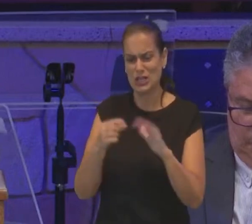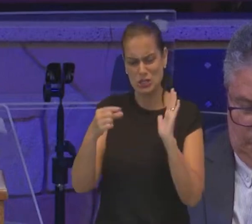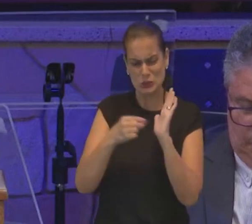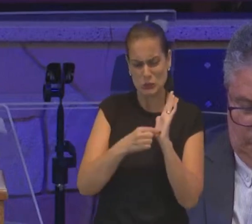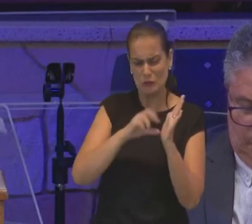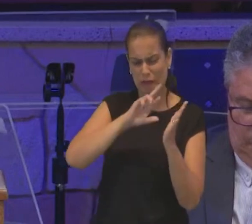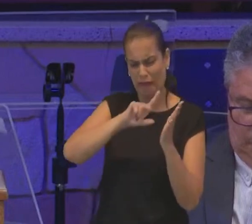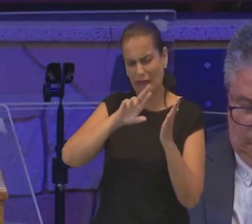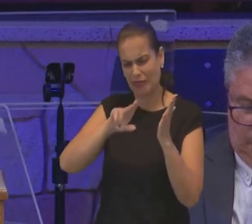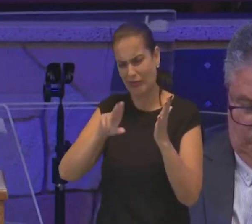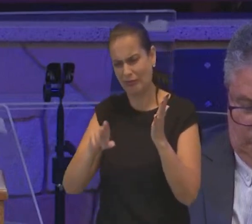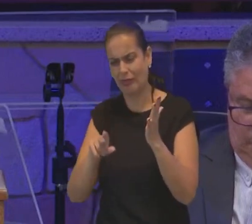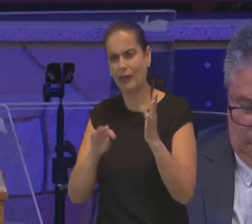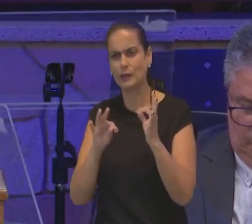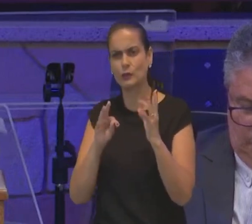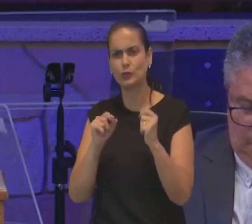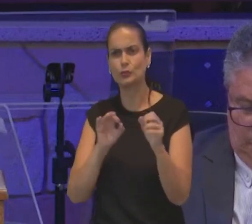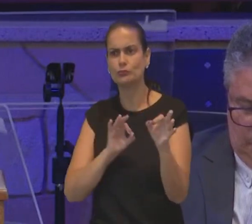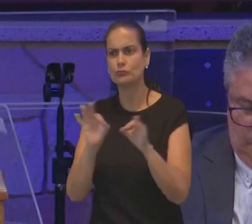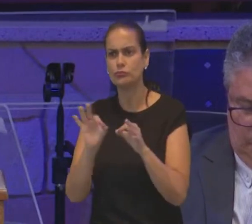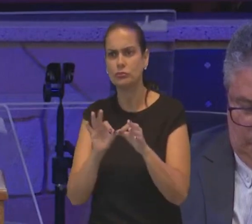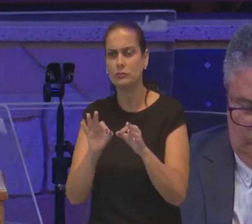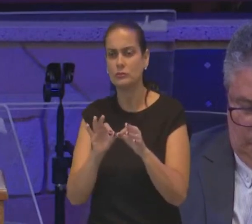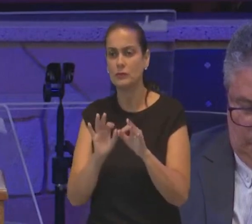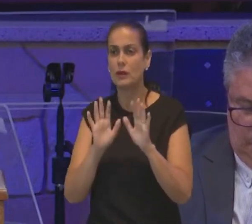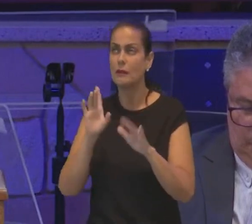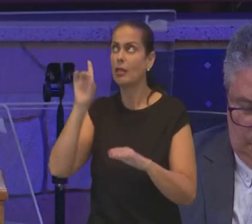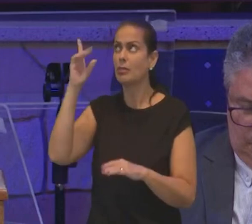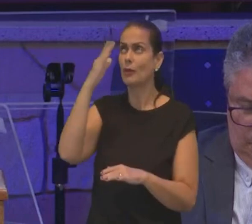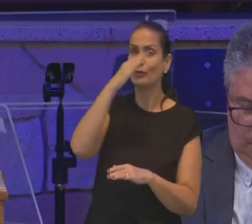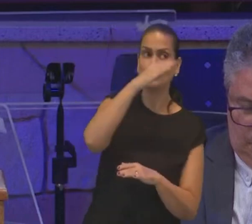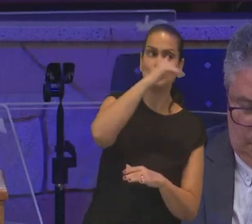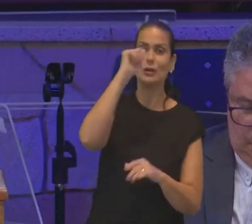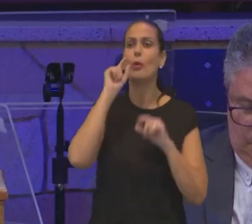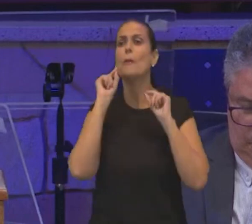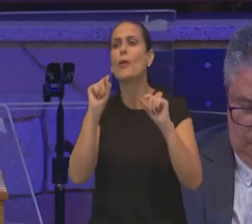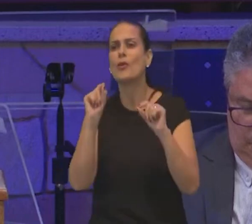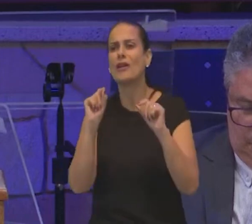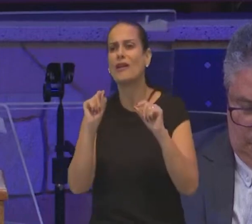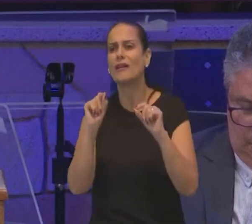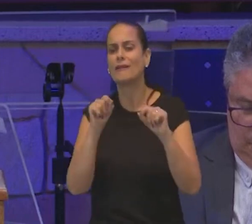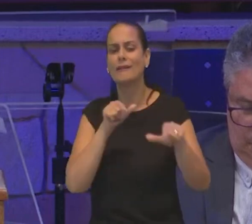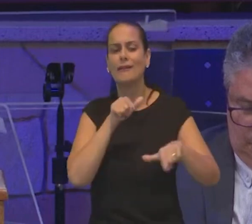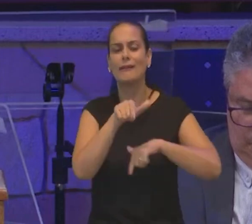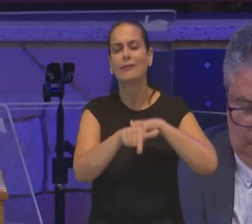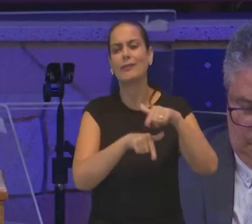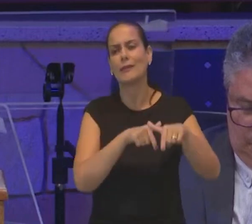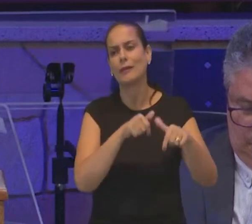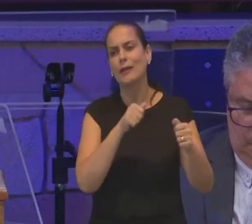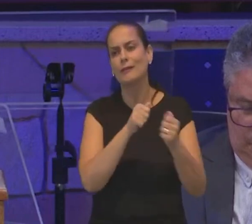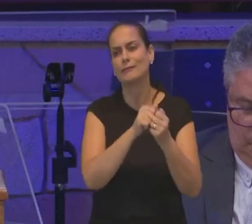software, programação. Mas Deus me chama para trabalhar com preso.